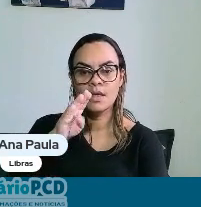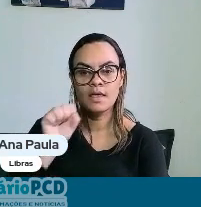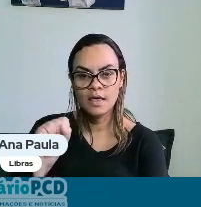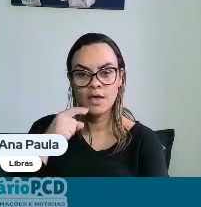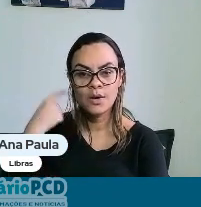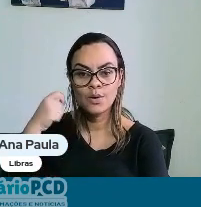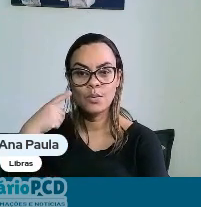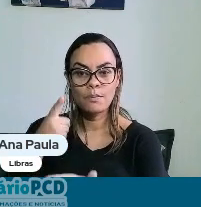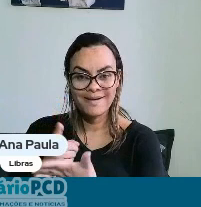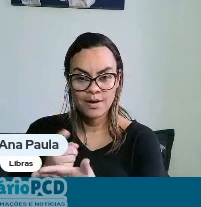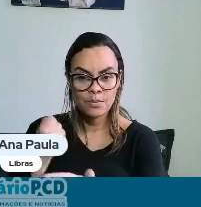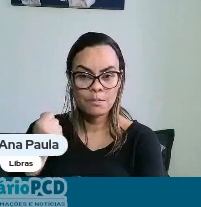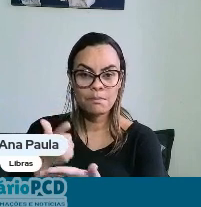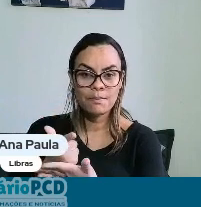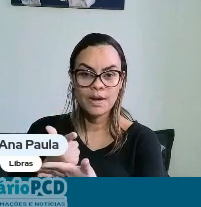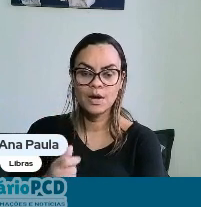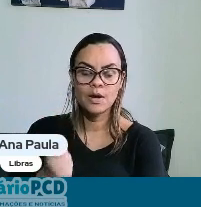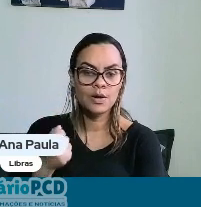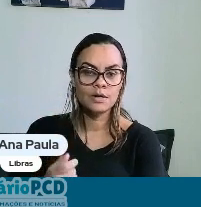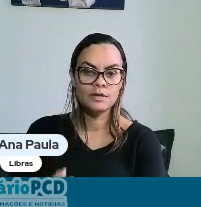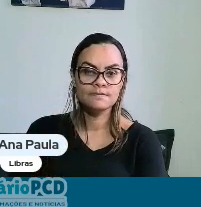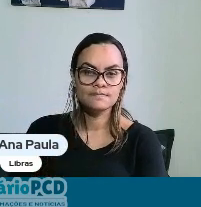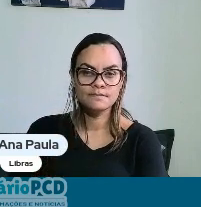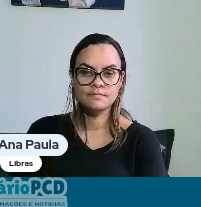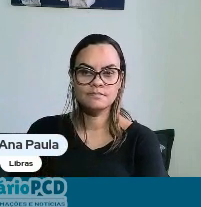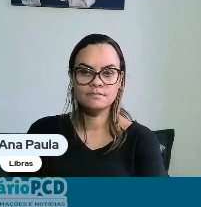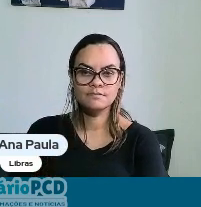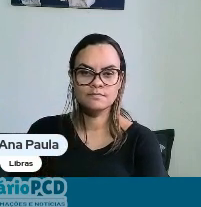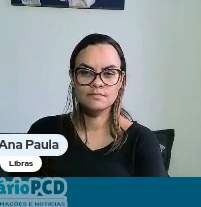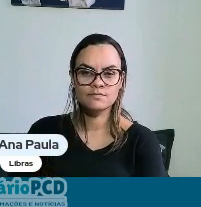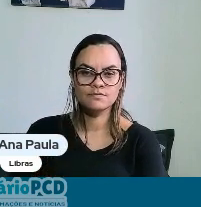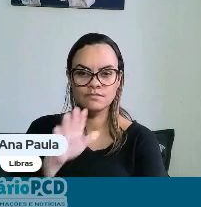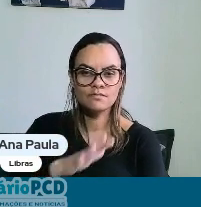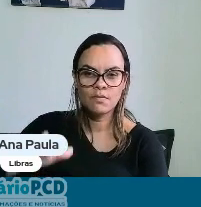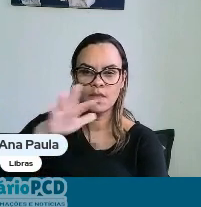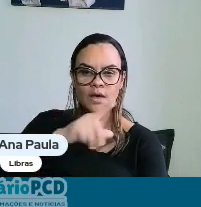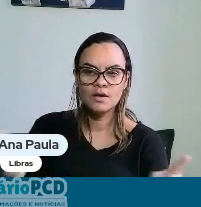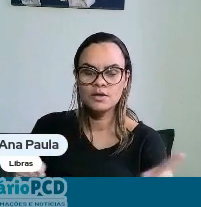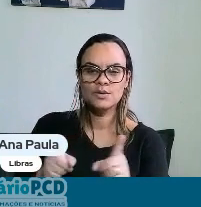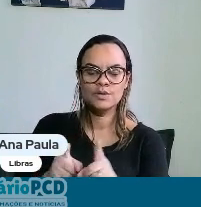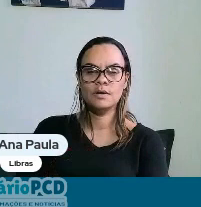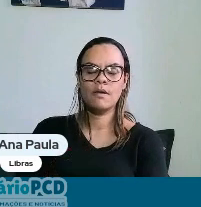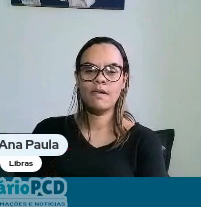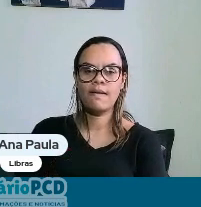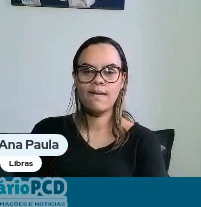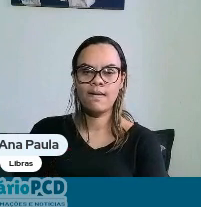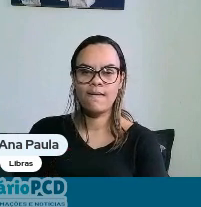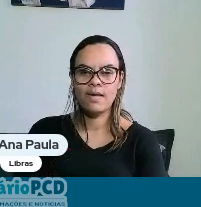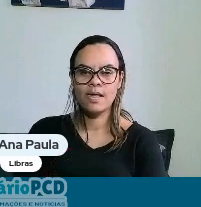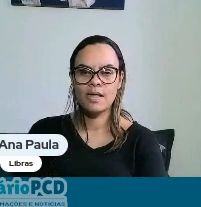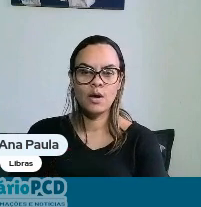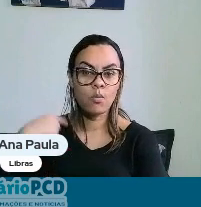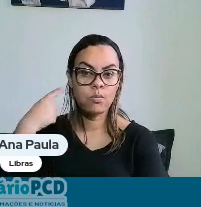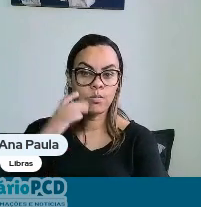pagou. Enfim, terá um campo de dedução monumental. O